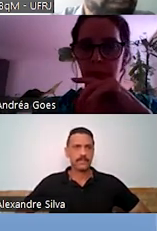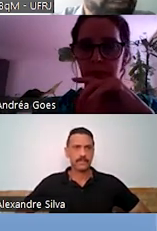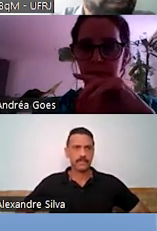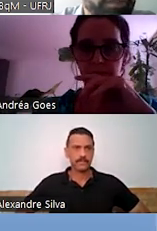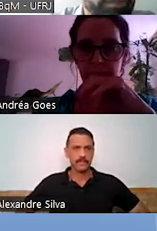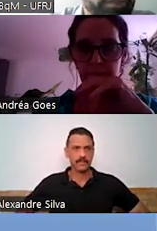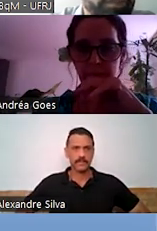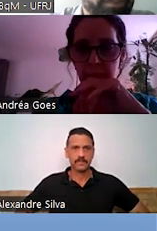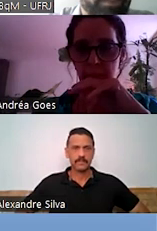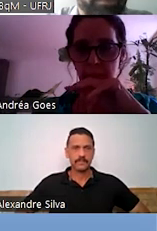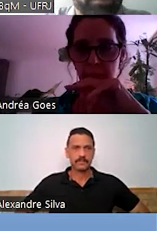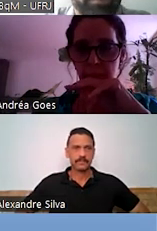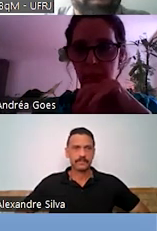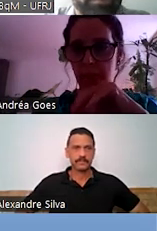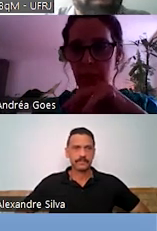Será que foi?